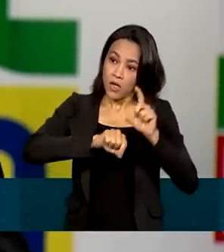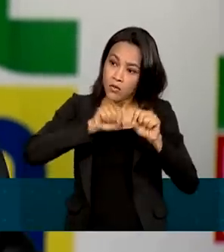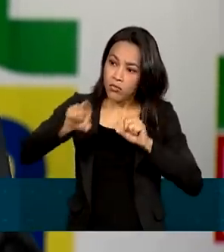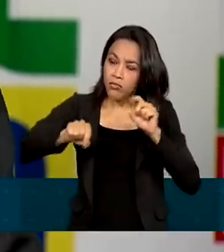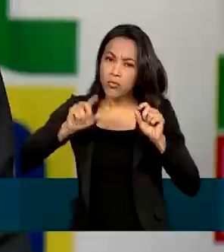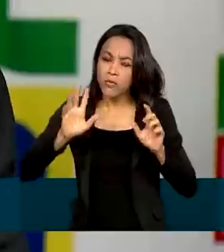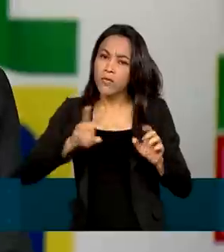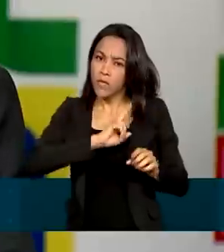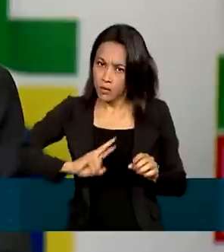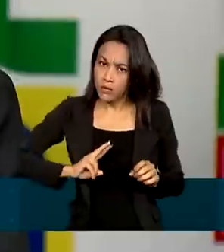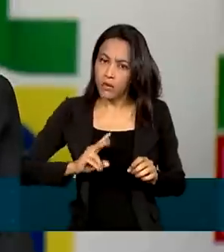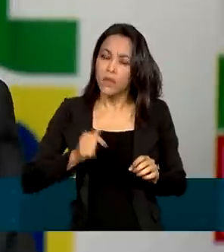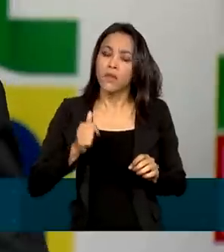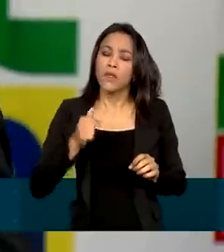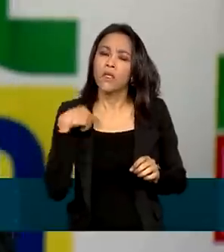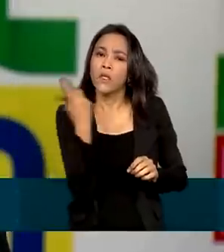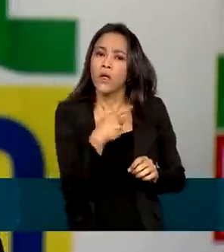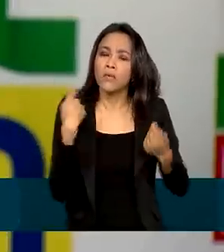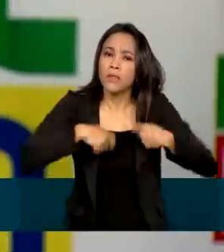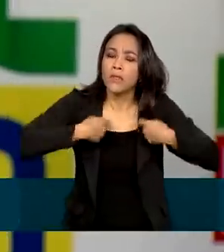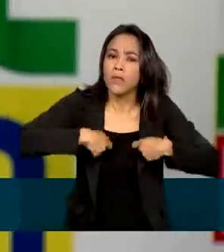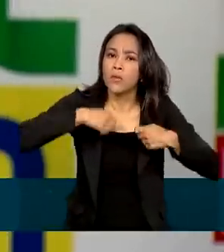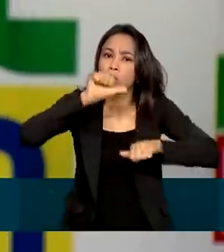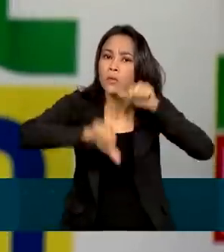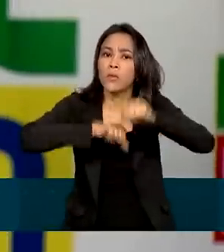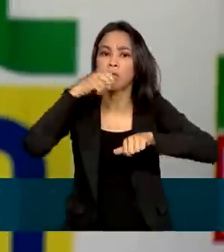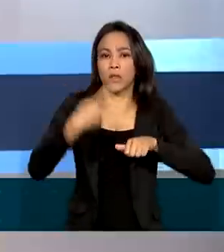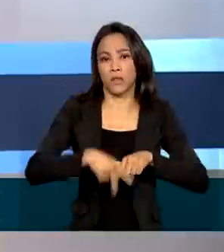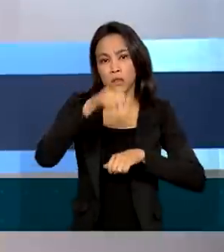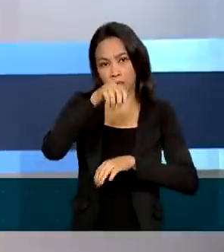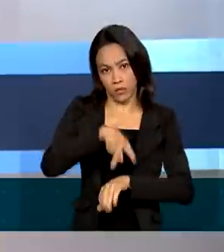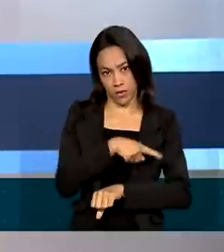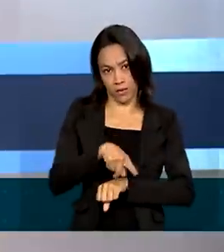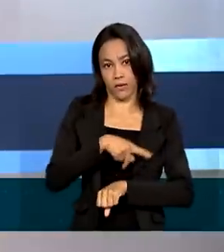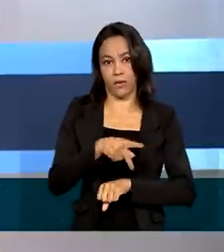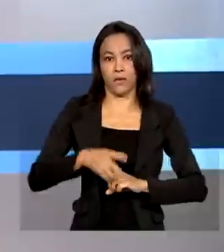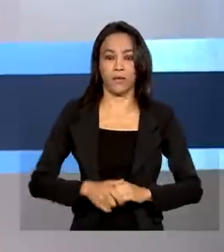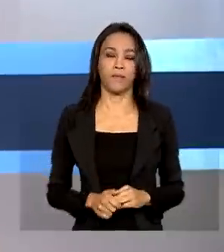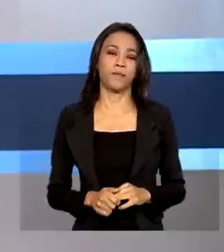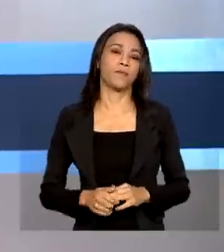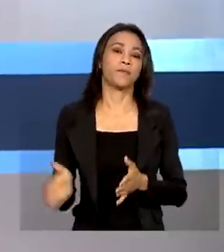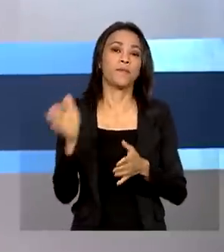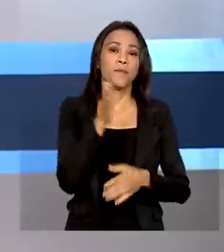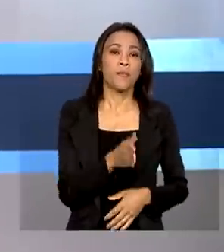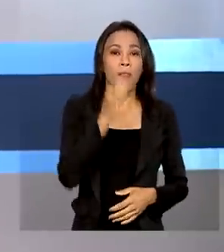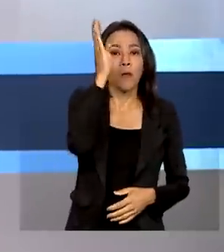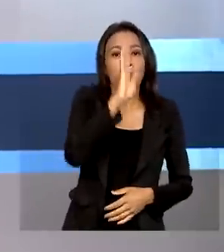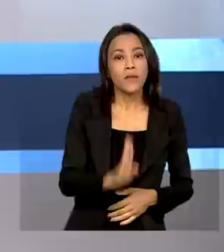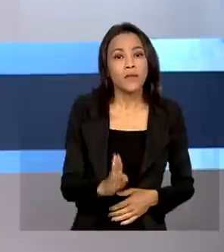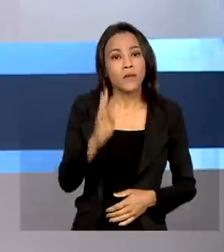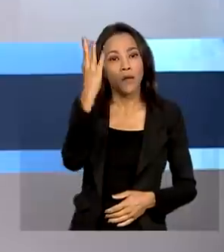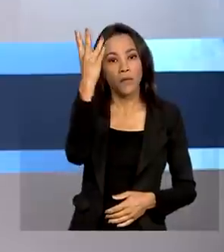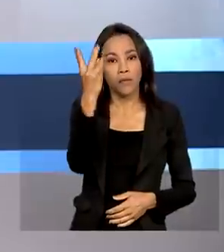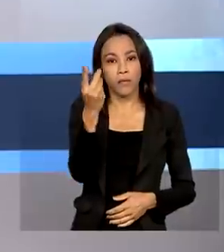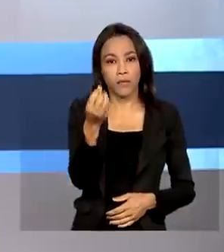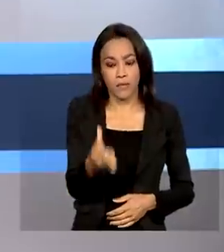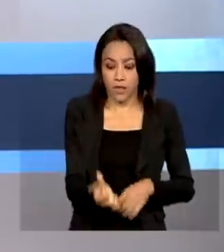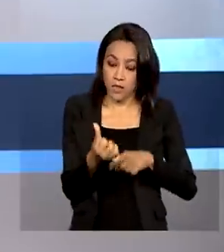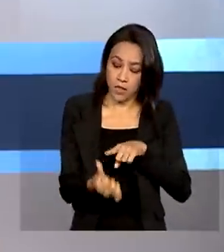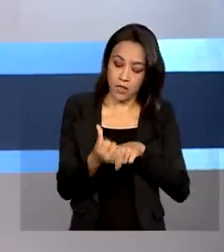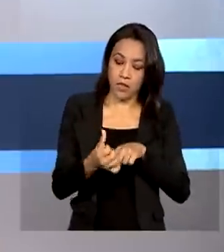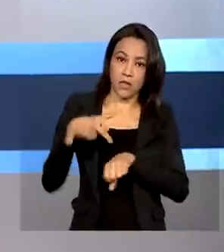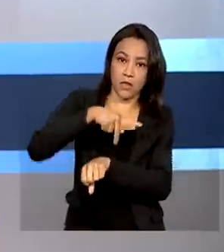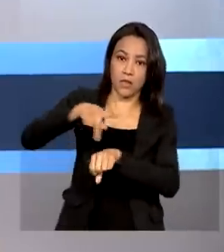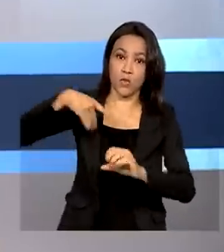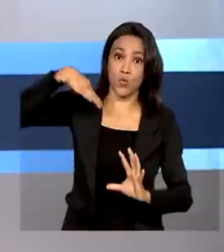as mudanças que nós precisamos fazer no nosso país. O Brasil é o sexto país no mundo em casos